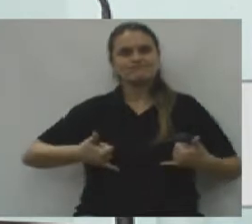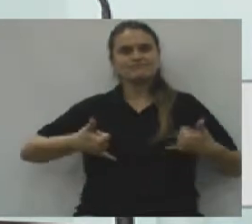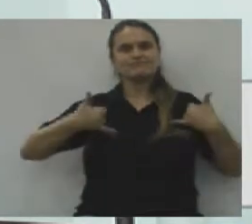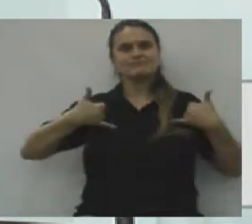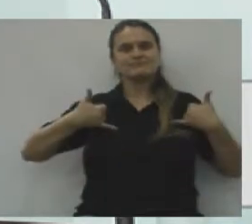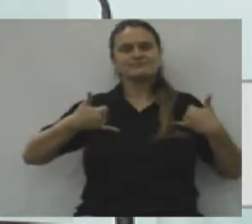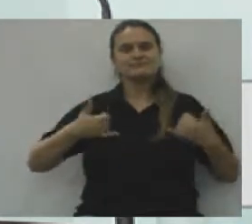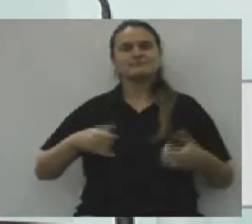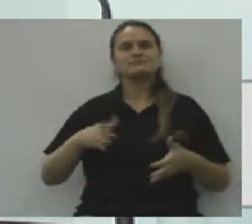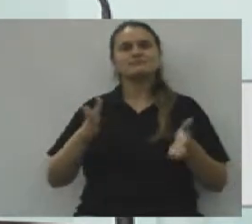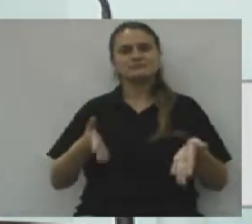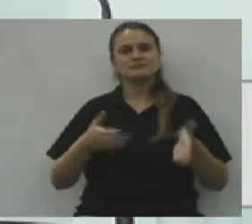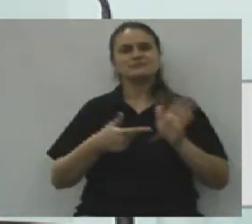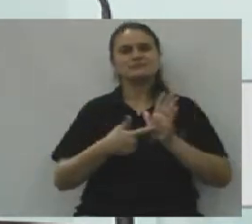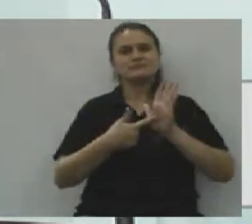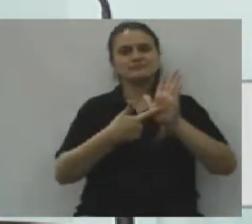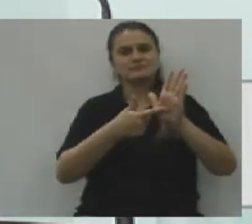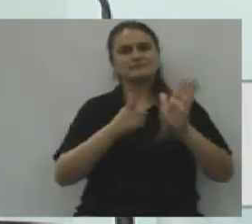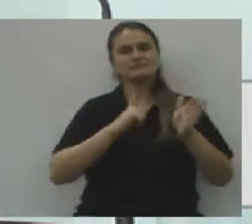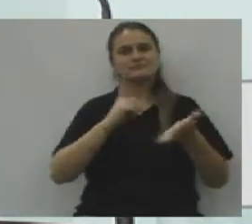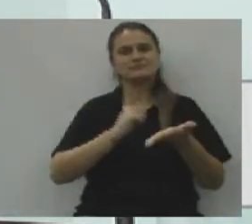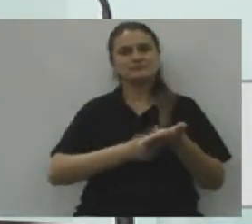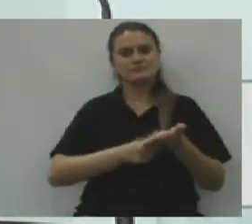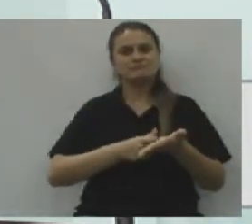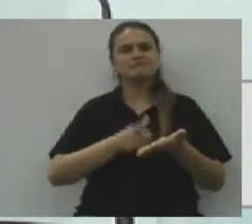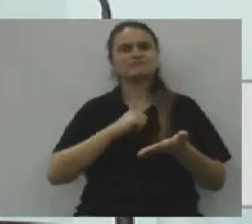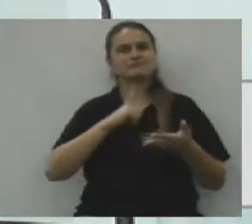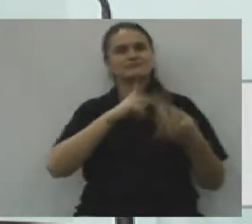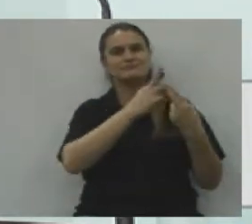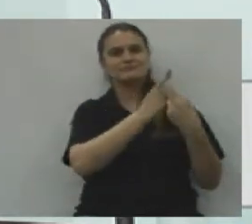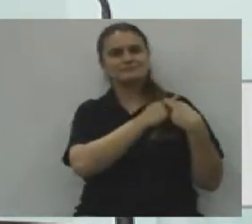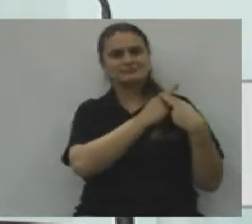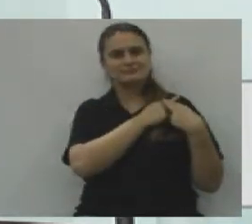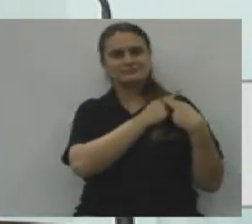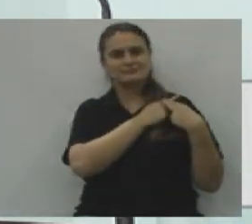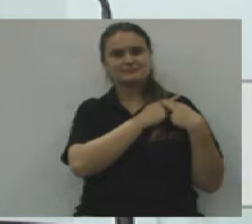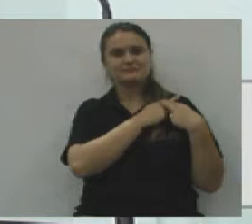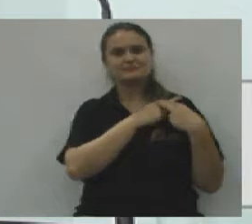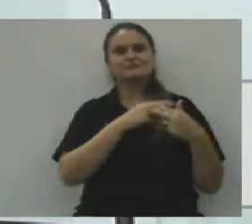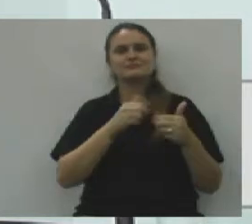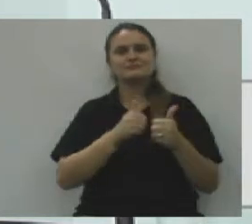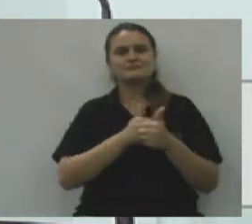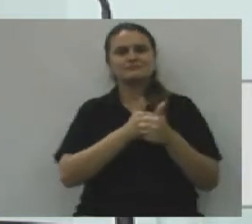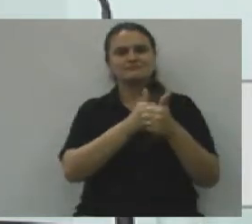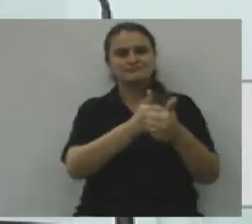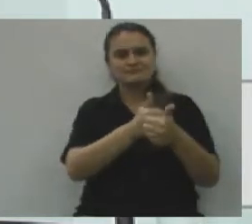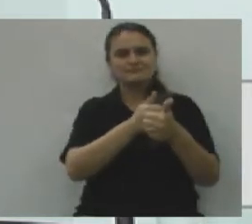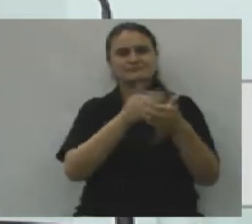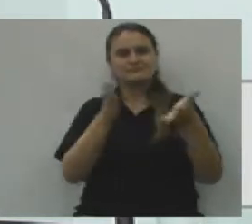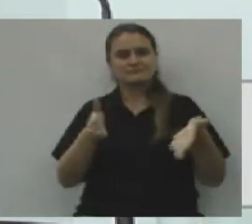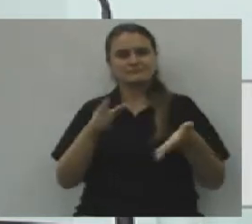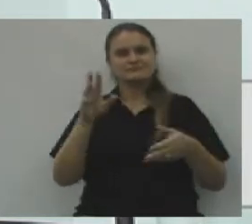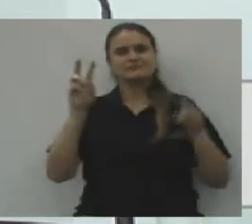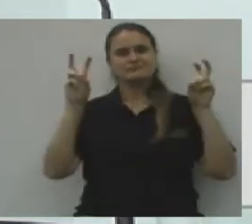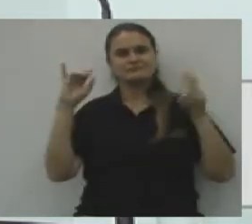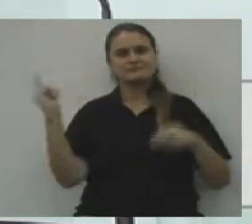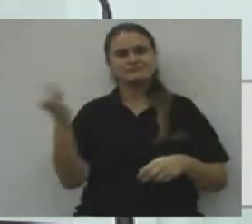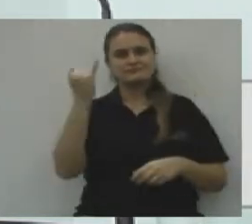hoje, mostrando o comprometimento, a responsabilidade em acompanhar esse momento